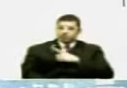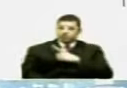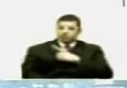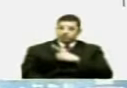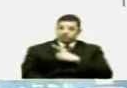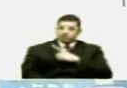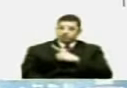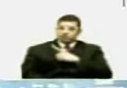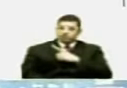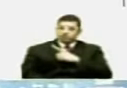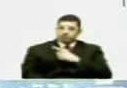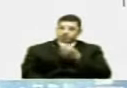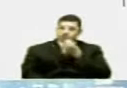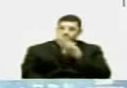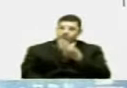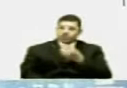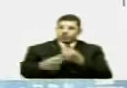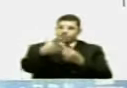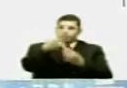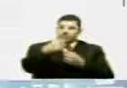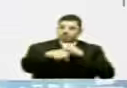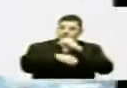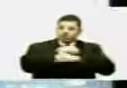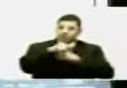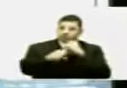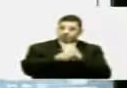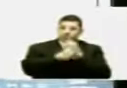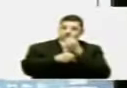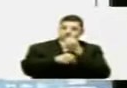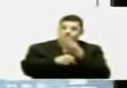não obteve, dia 20 de agosto.